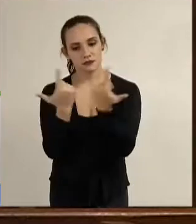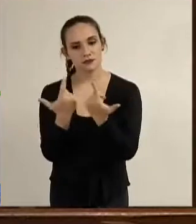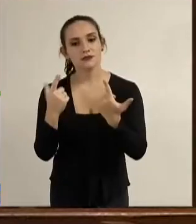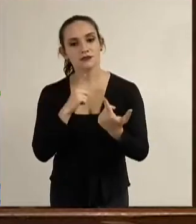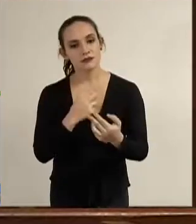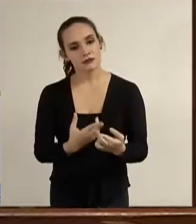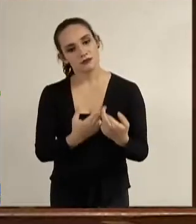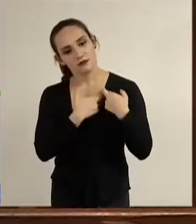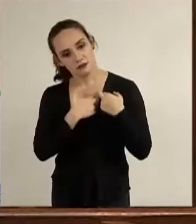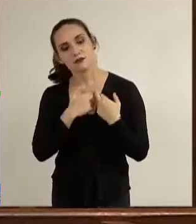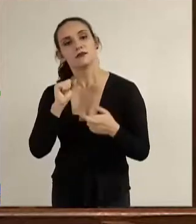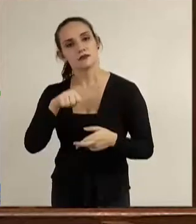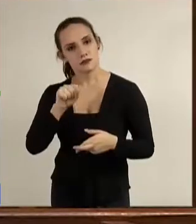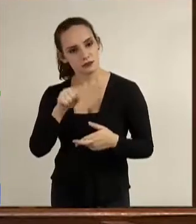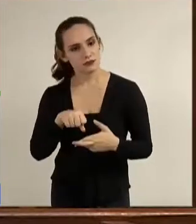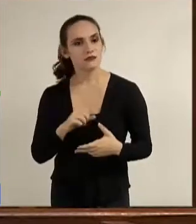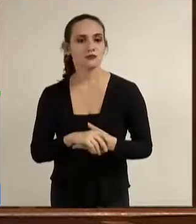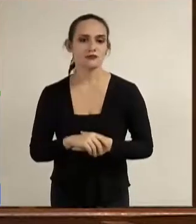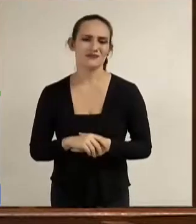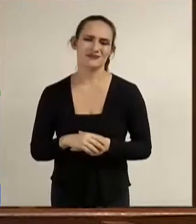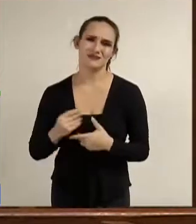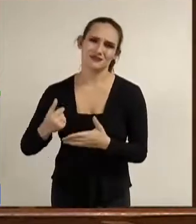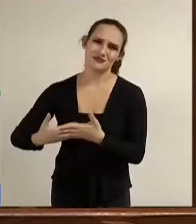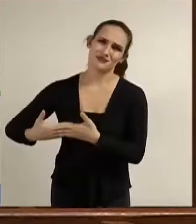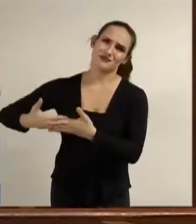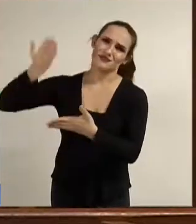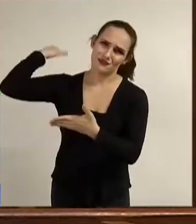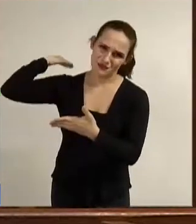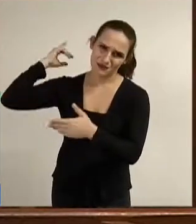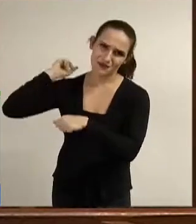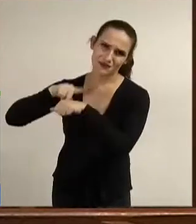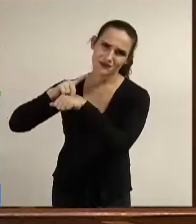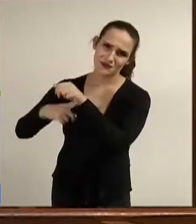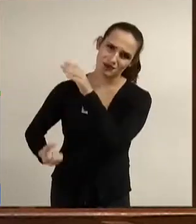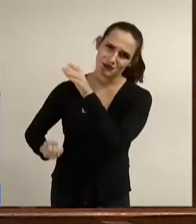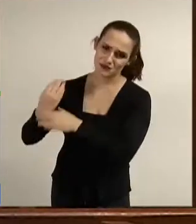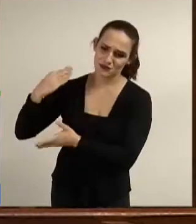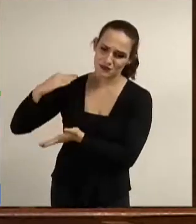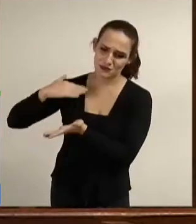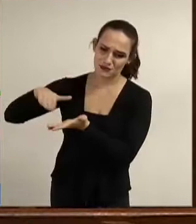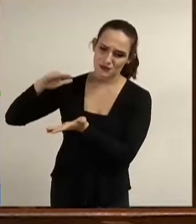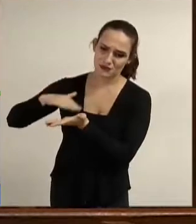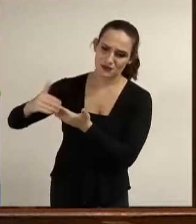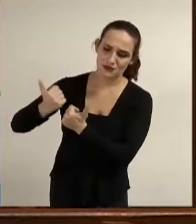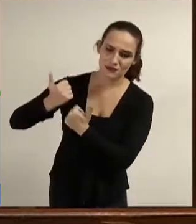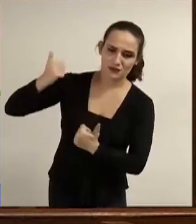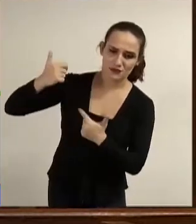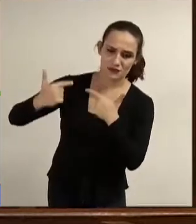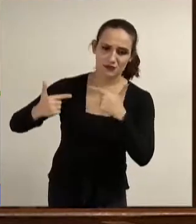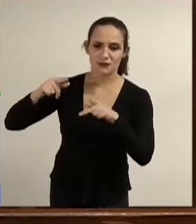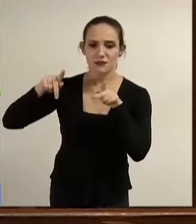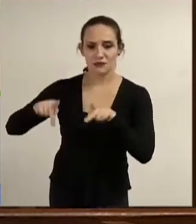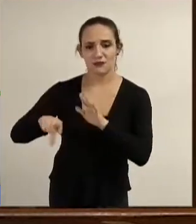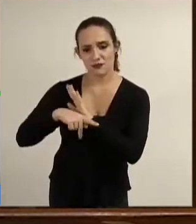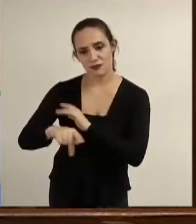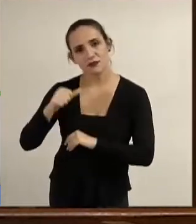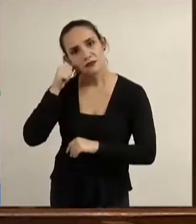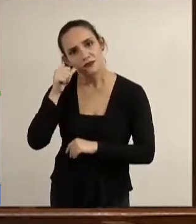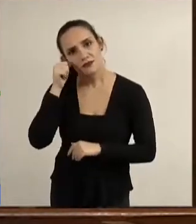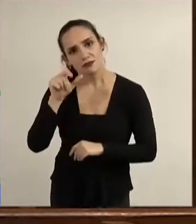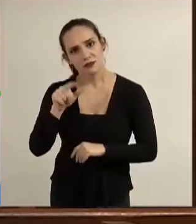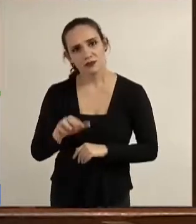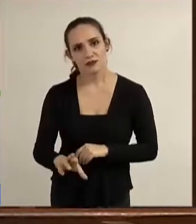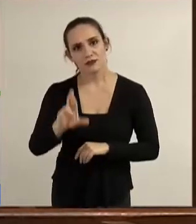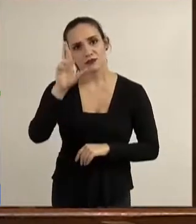uma responsabilidade muito grande, desde o início, quando criamos a Subsecretaria de Políticas Públicas para as Mulheres, capitaneado pela